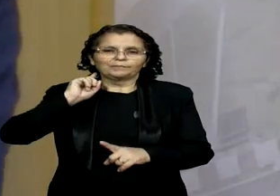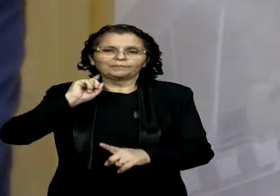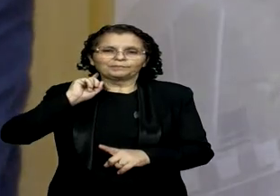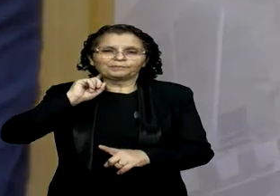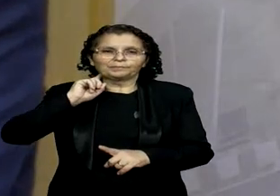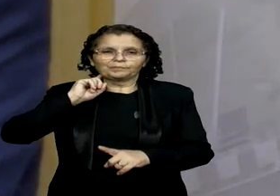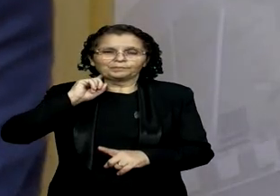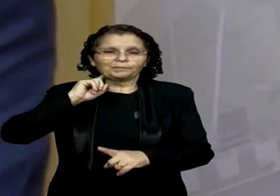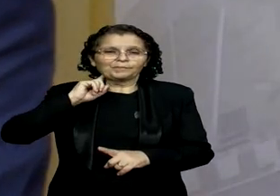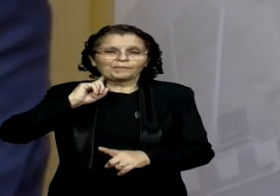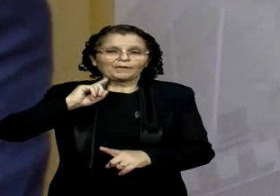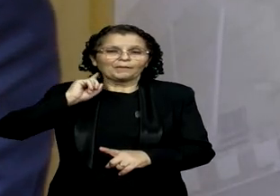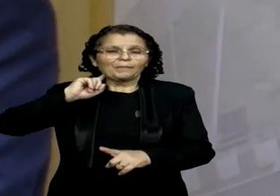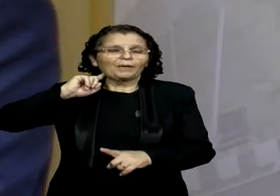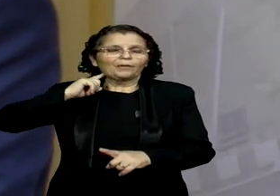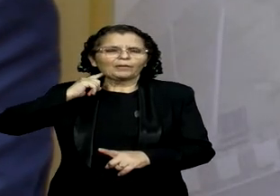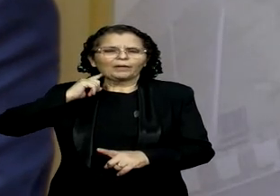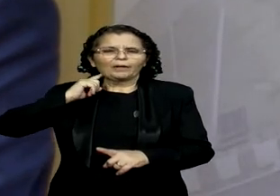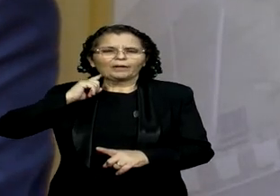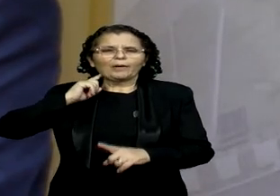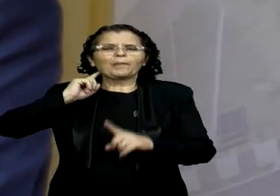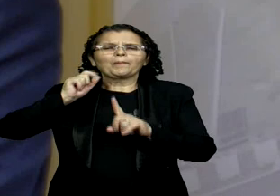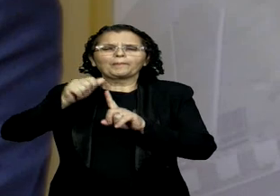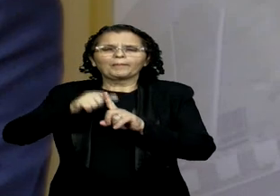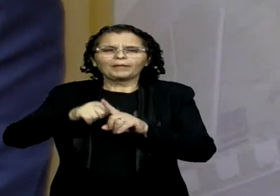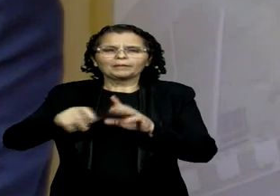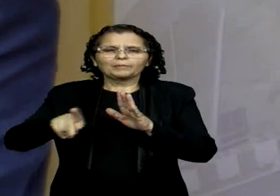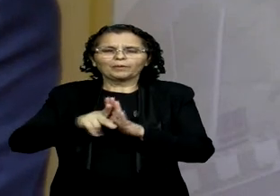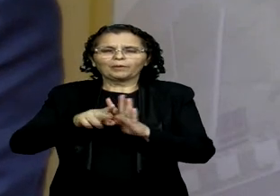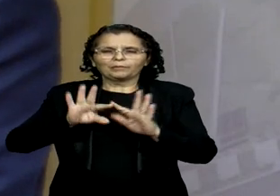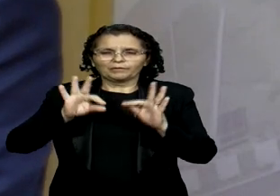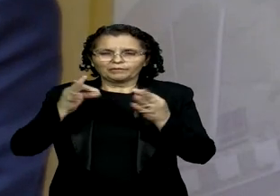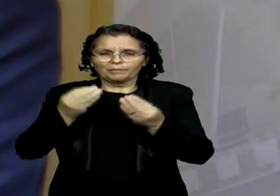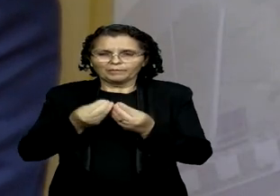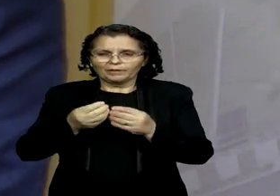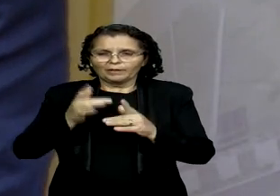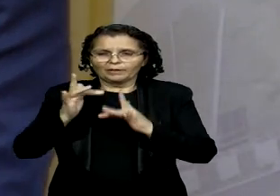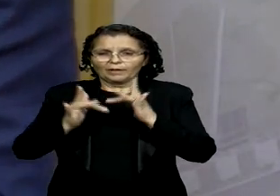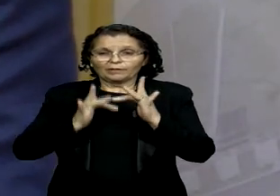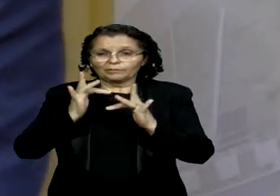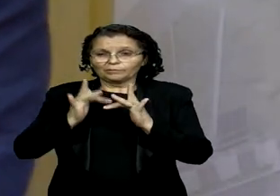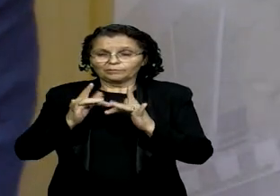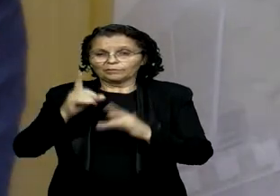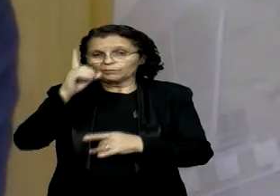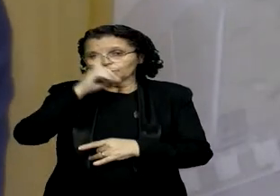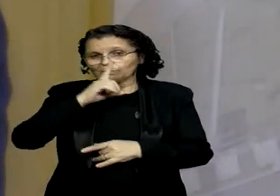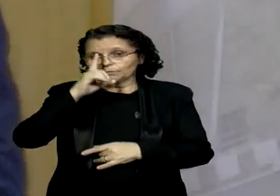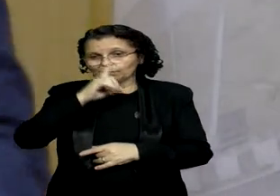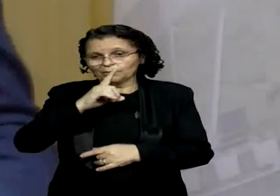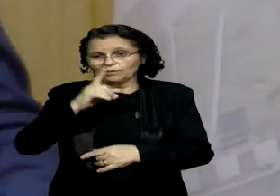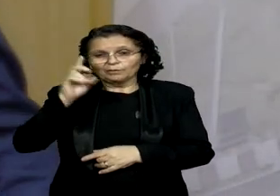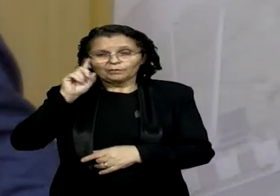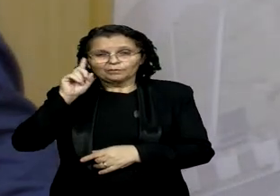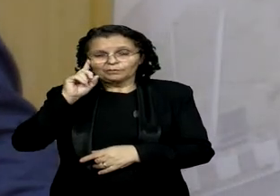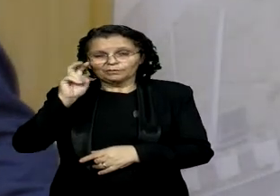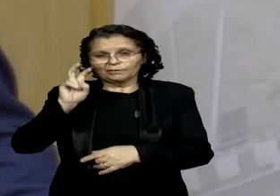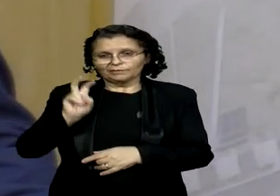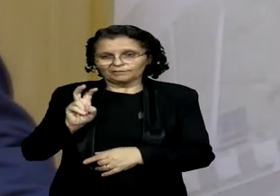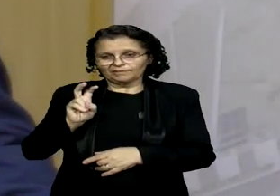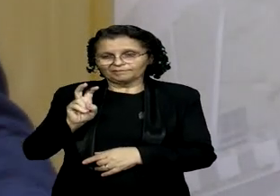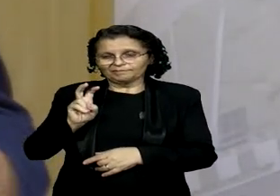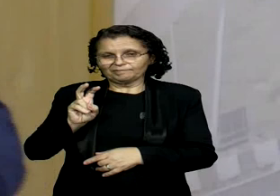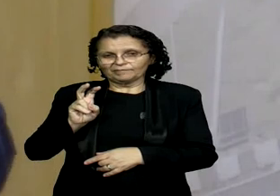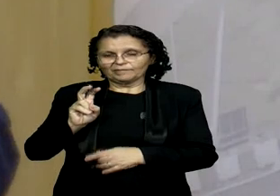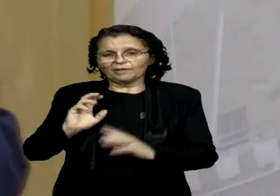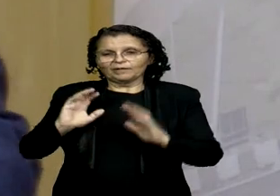mês de maio é o mês da família, mês de maio é o mês das noivas. E no domingo, agora, no dia 5, eu